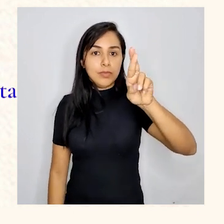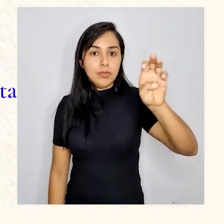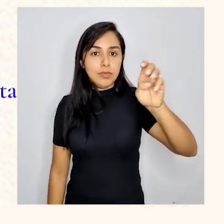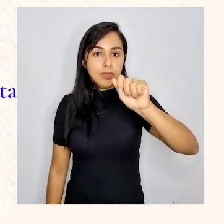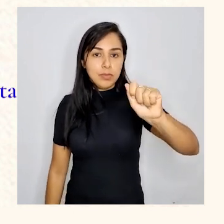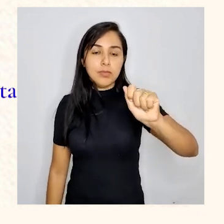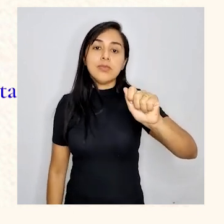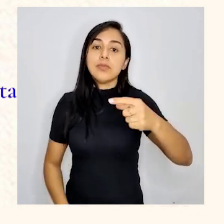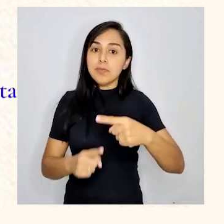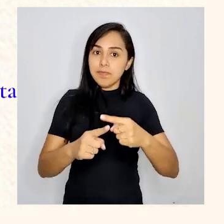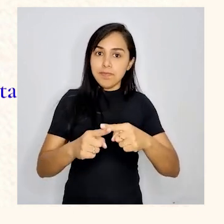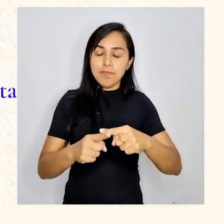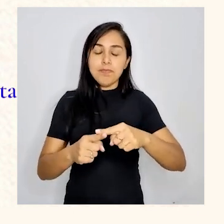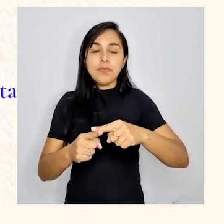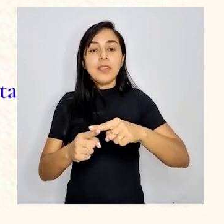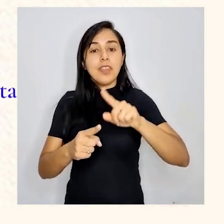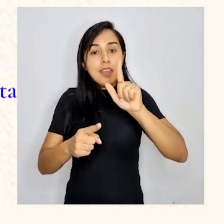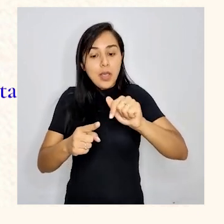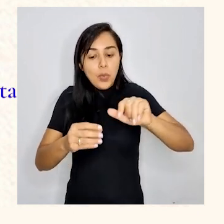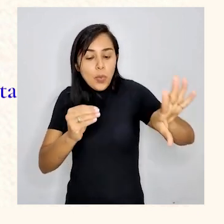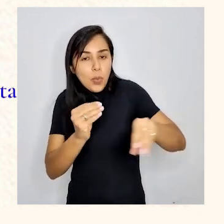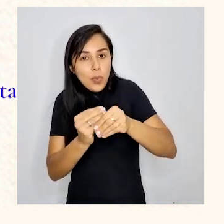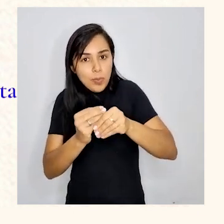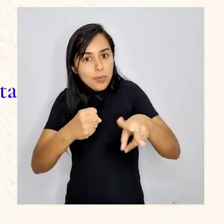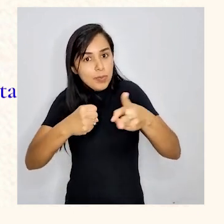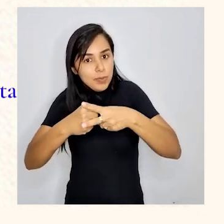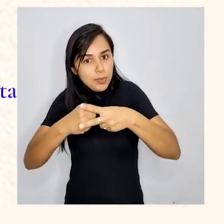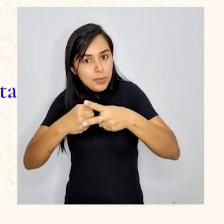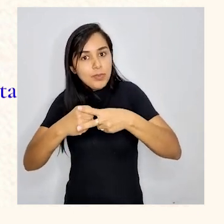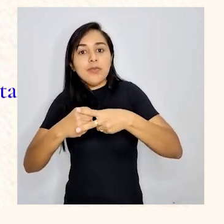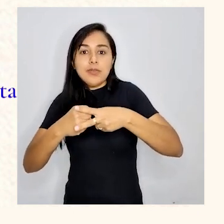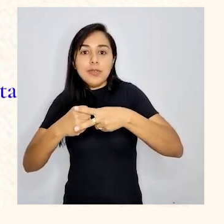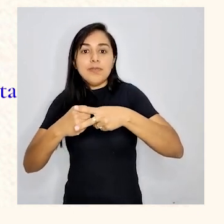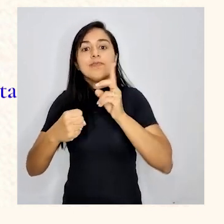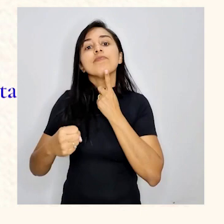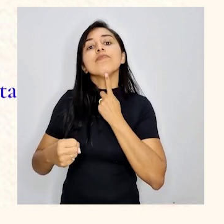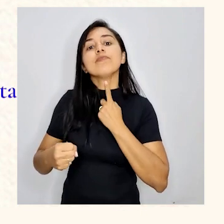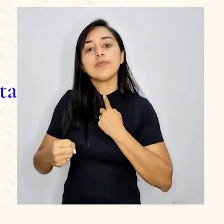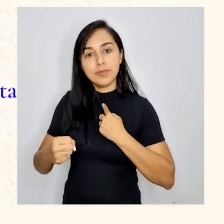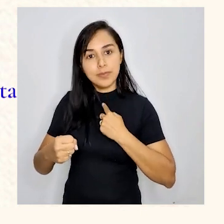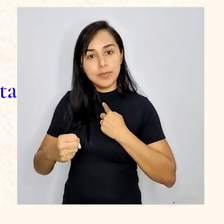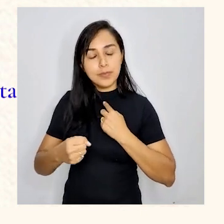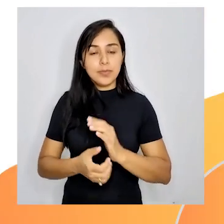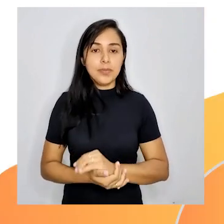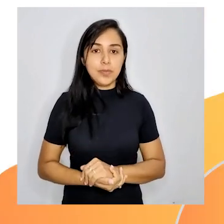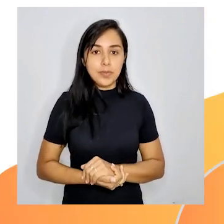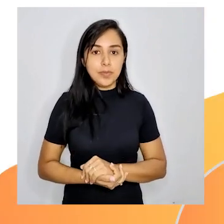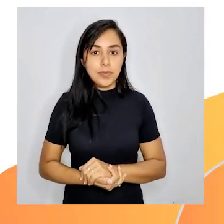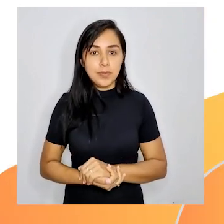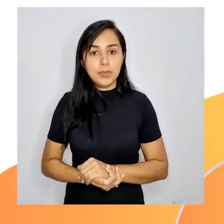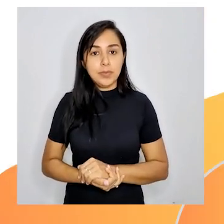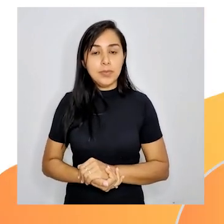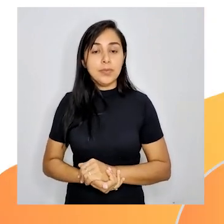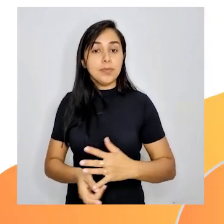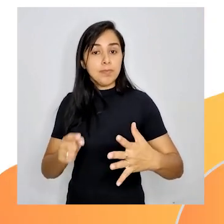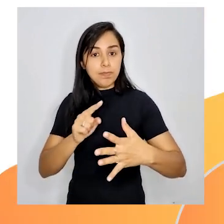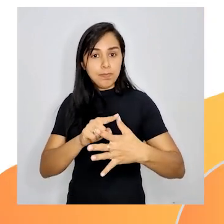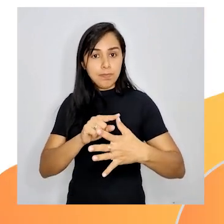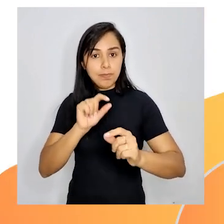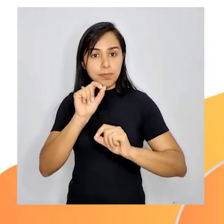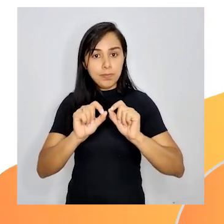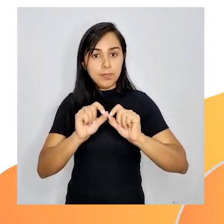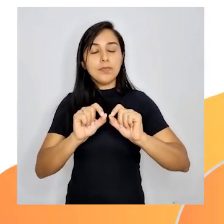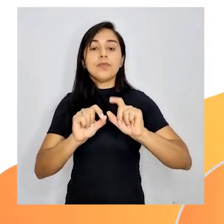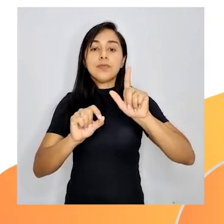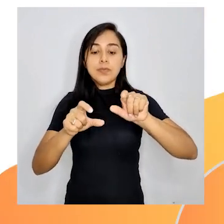objeto direto do verbo da oração principal, que é o verbo desejo. A nossa próxima oração